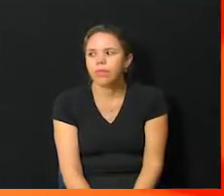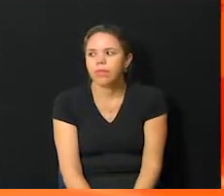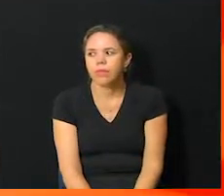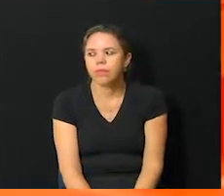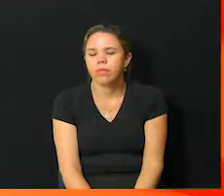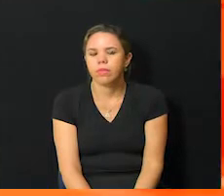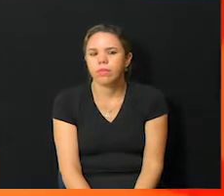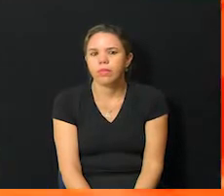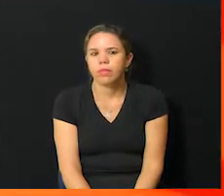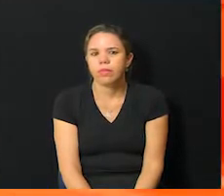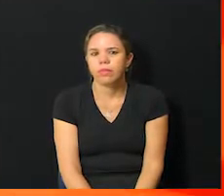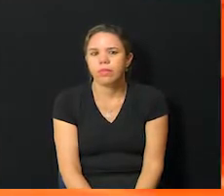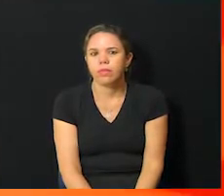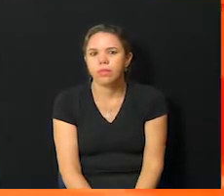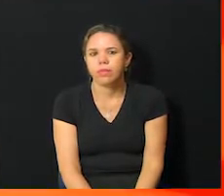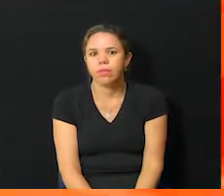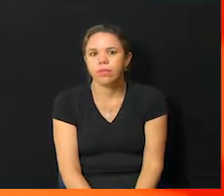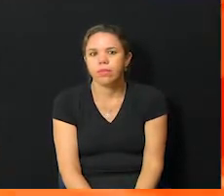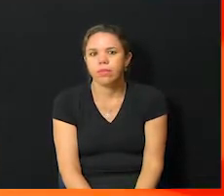curvas, curvas.